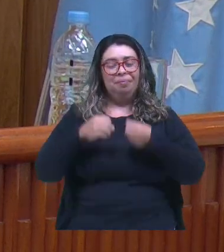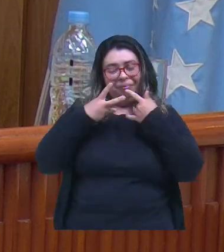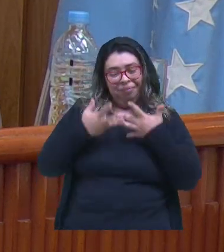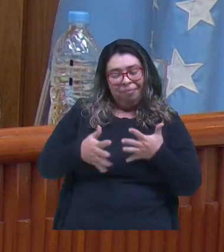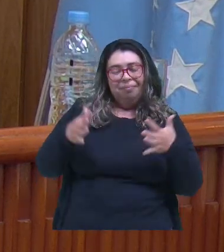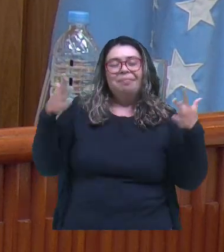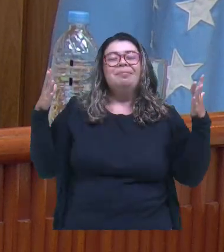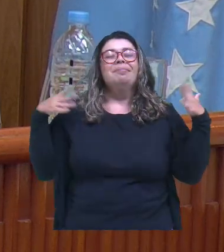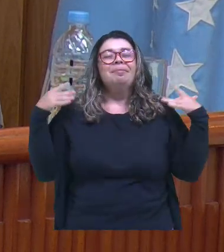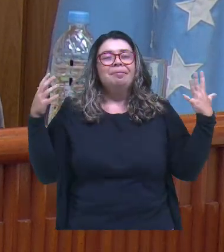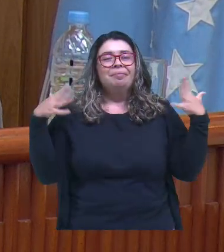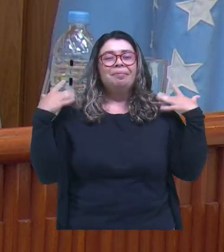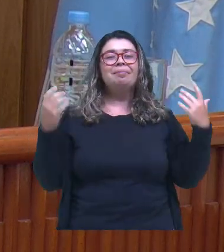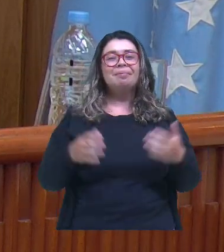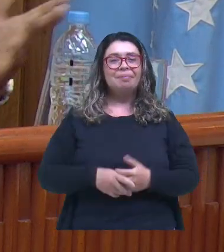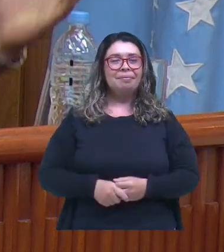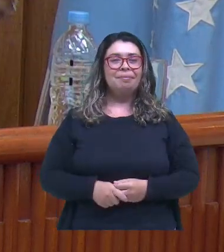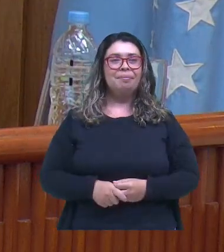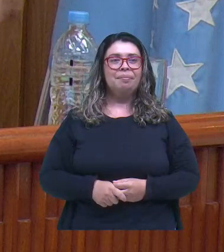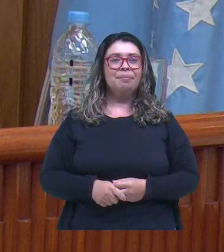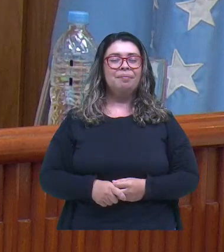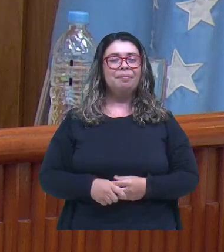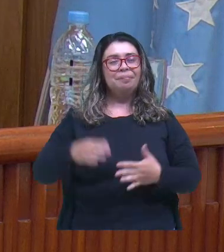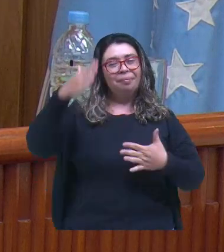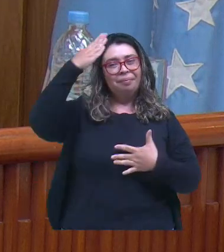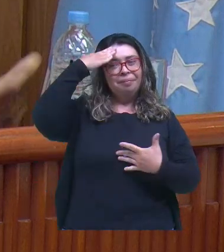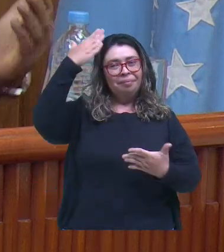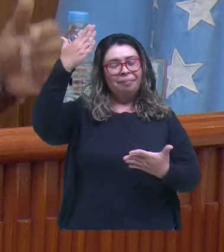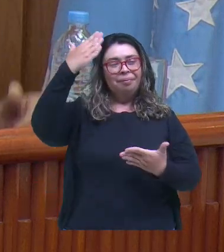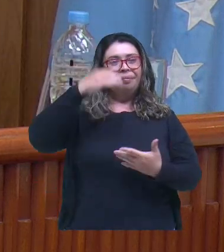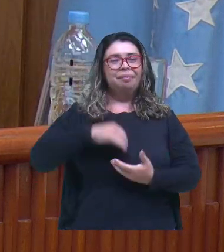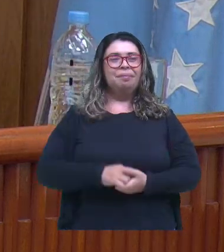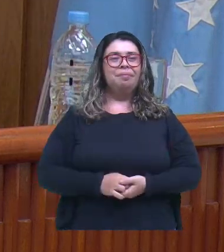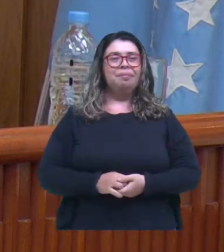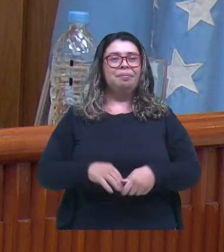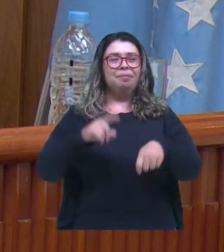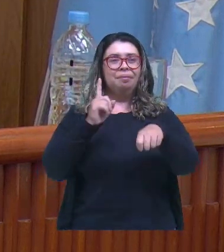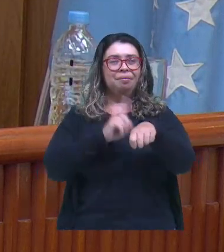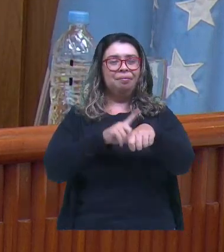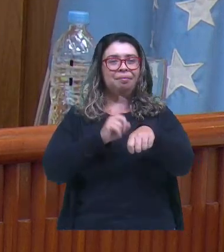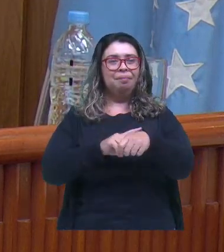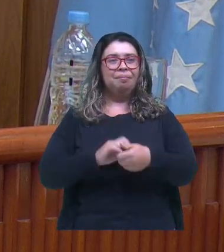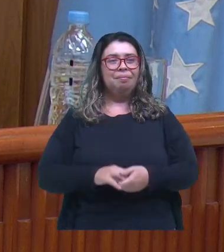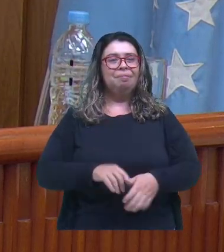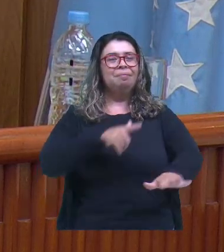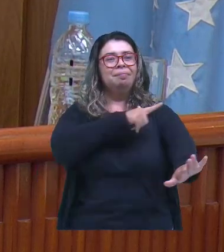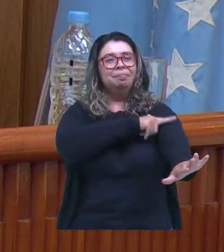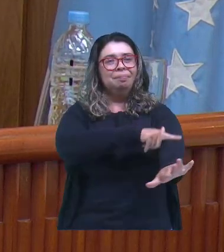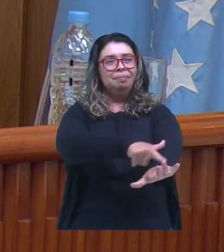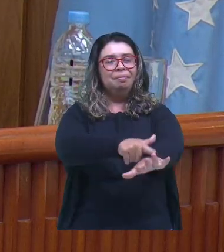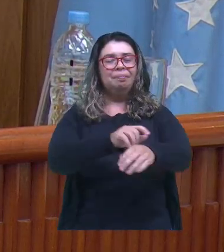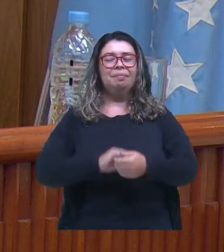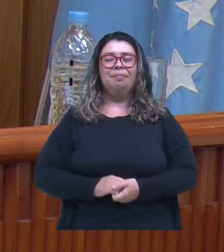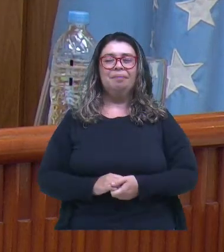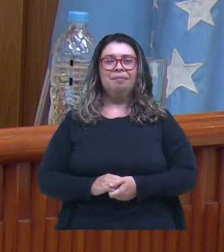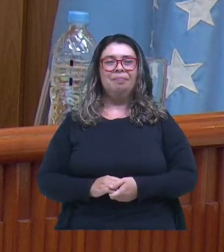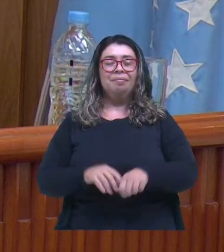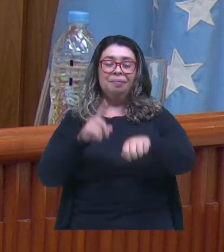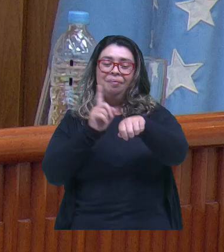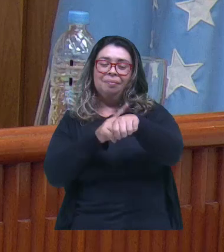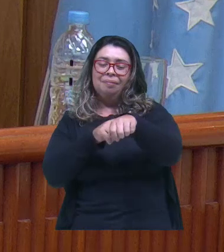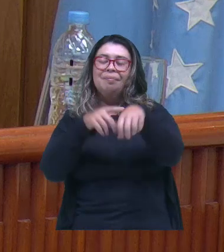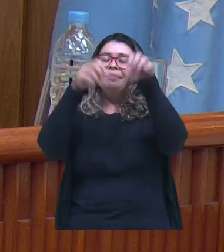alegria, essa gratidão por um momento de honra, um momento de bênção.